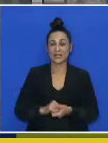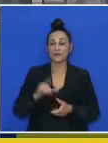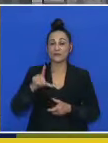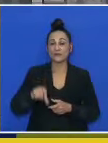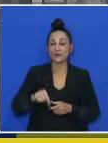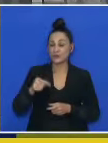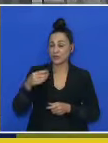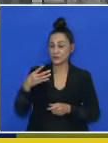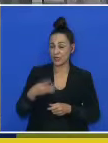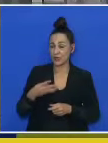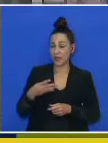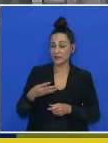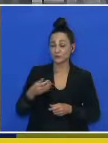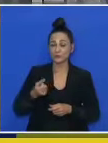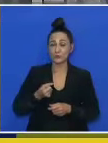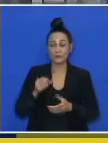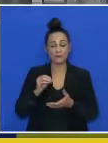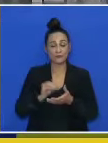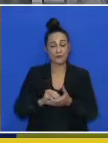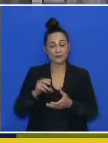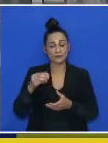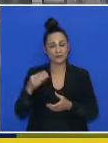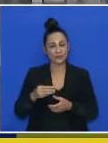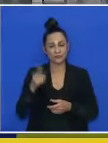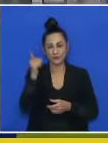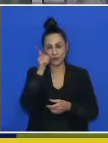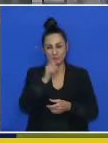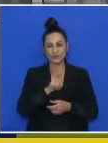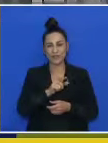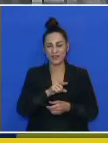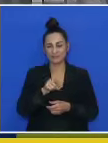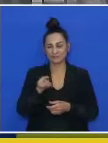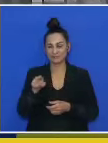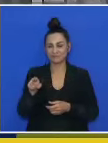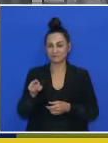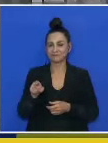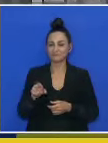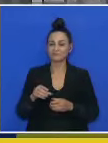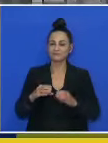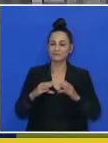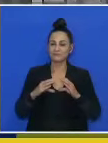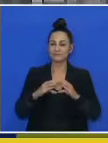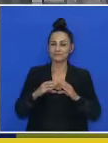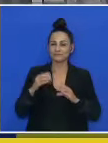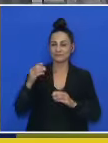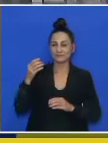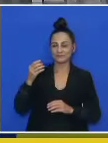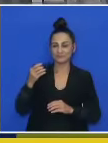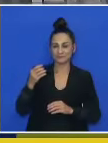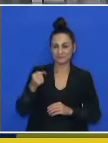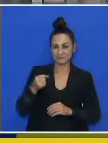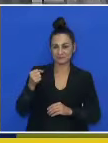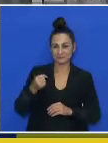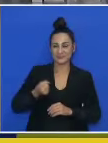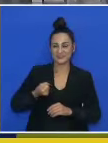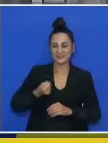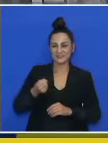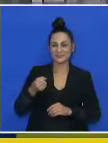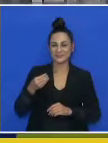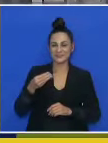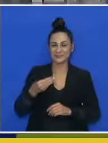Foram sorteados 4 números, faltam 3, você ainda tem chances. Bola branca, número 20. Bola branca, número 30.